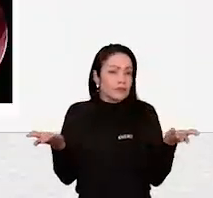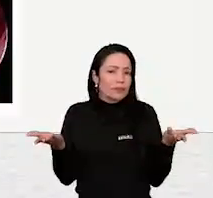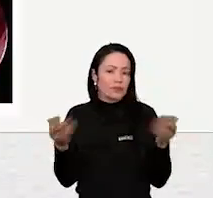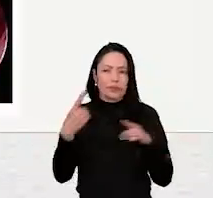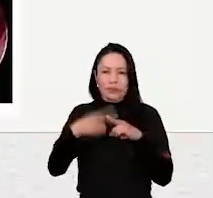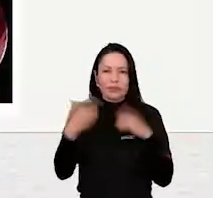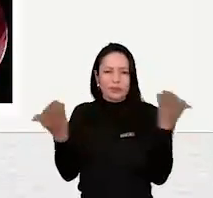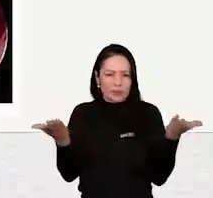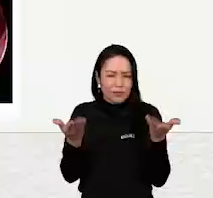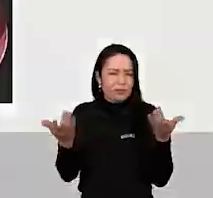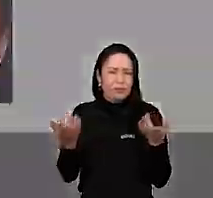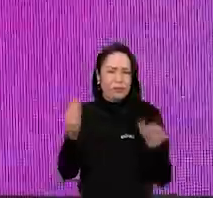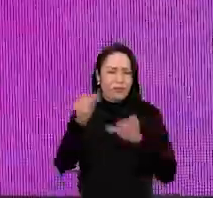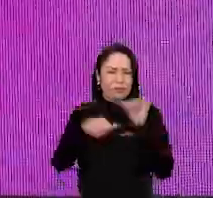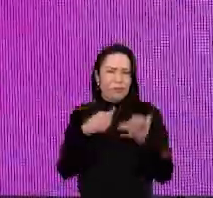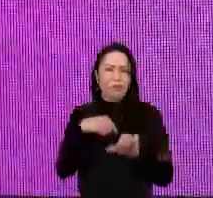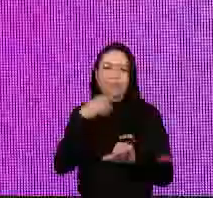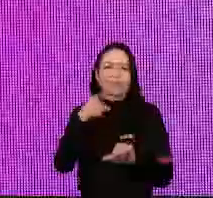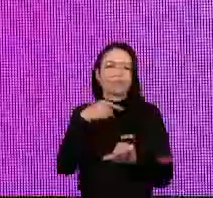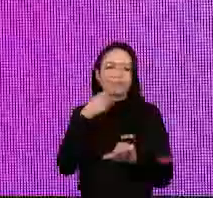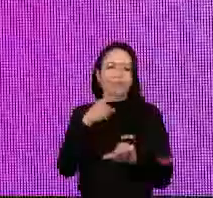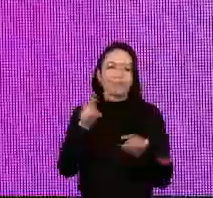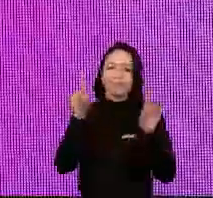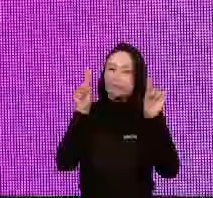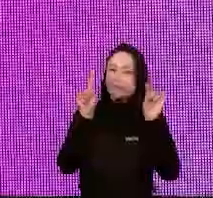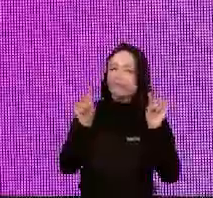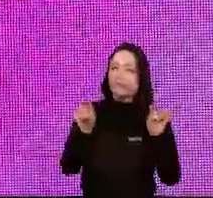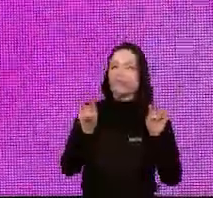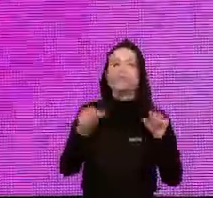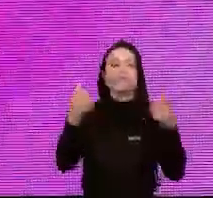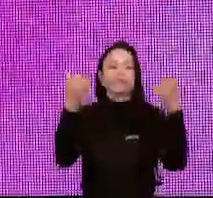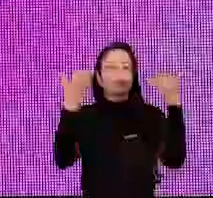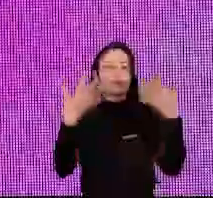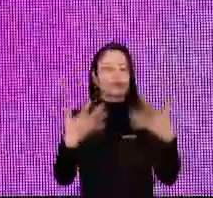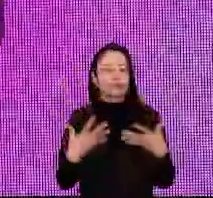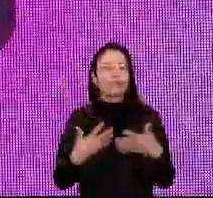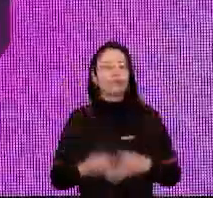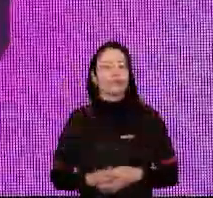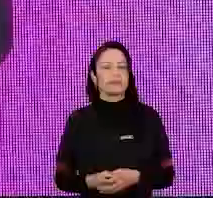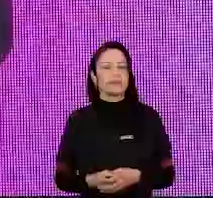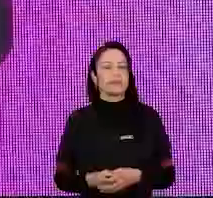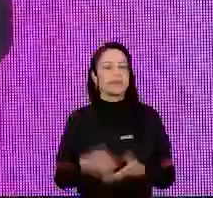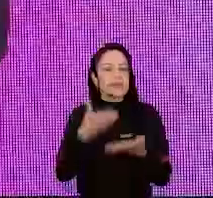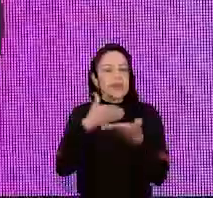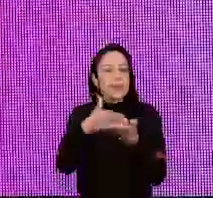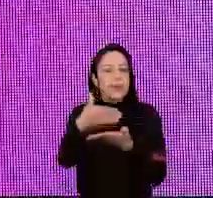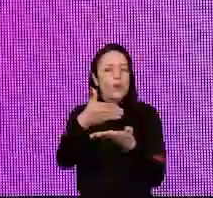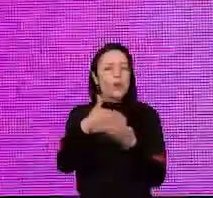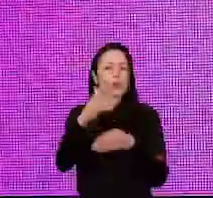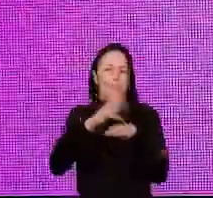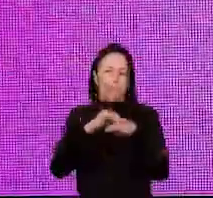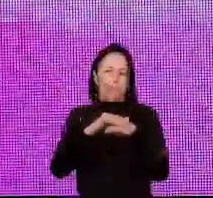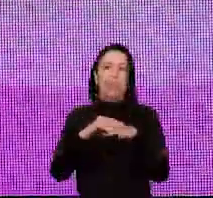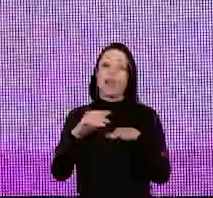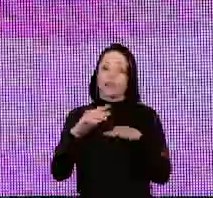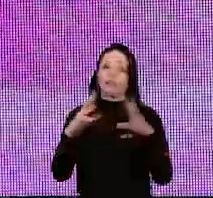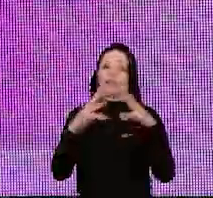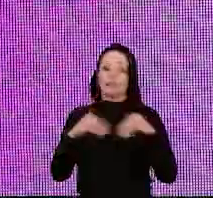porque agora já é irreversível. E esse é o caso que eu falei para ela. Se a gente pegar no começo, tem